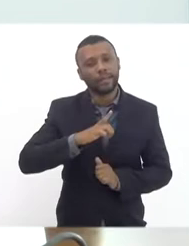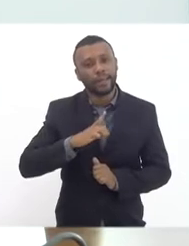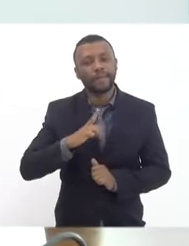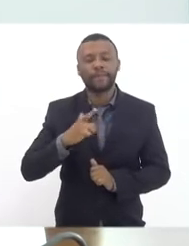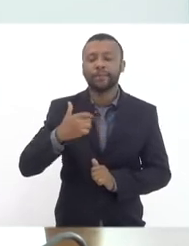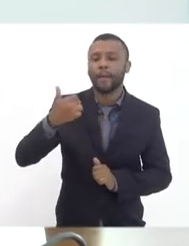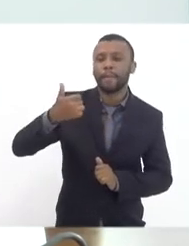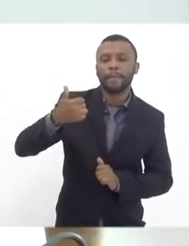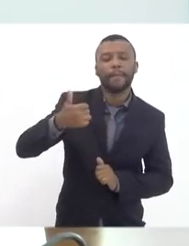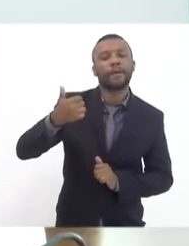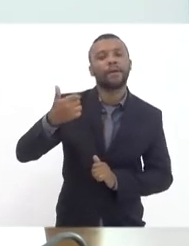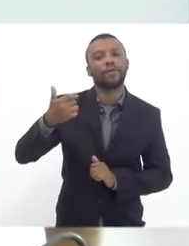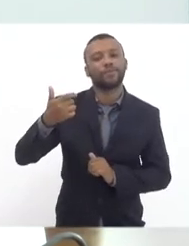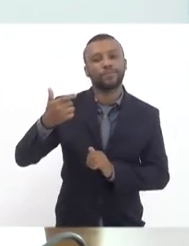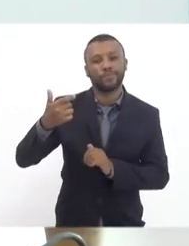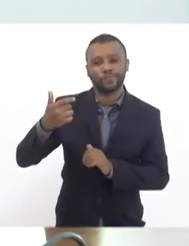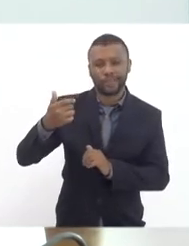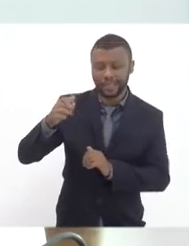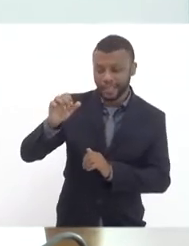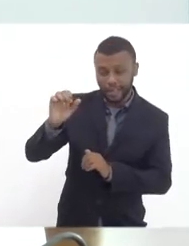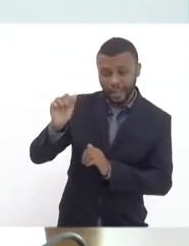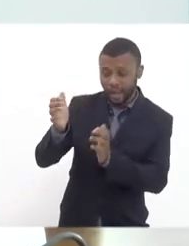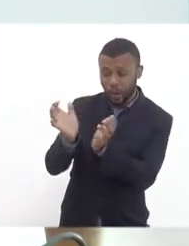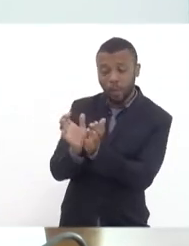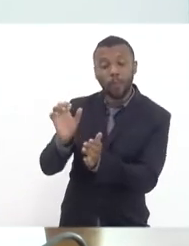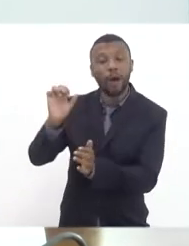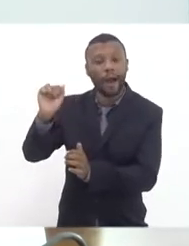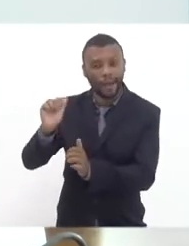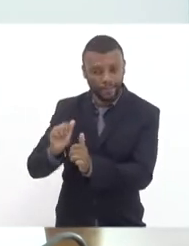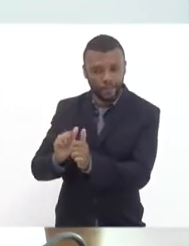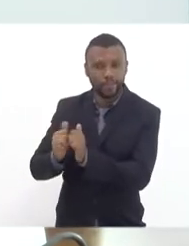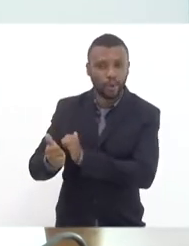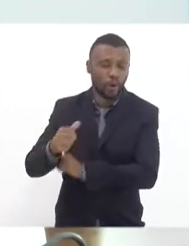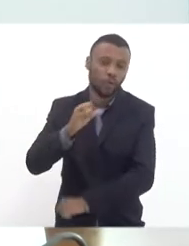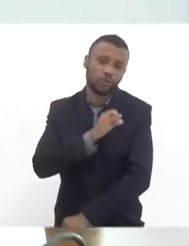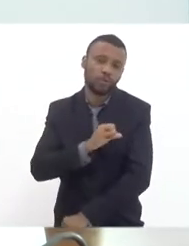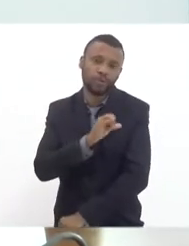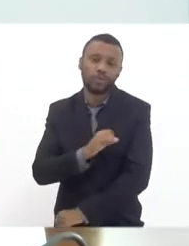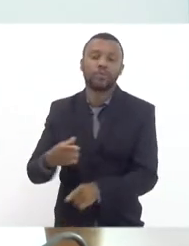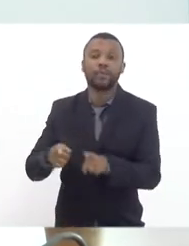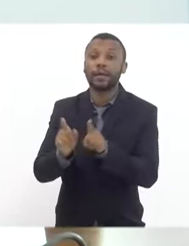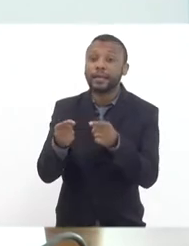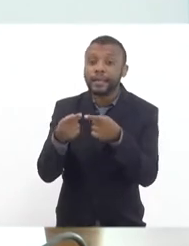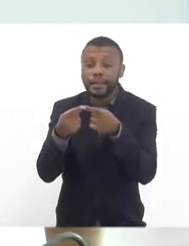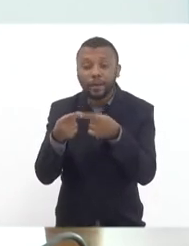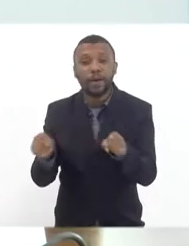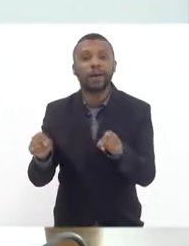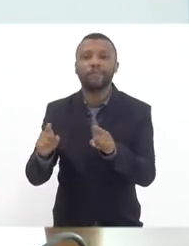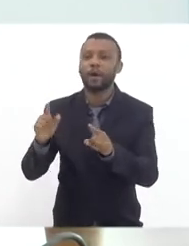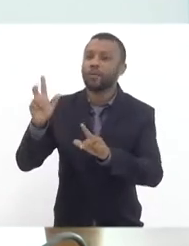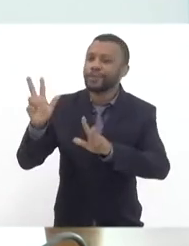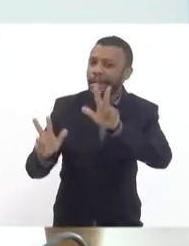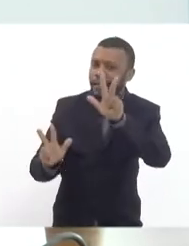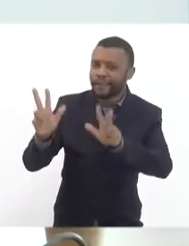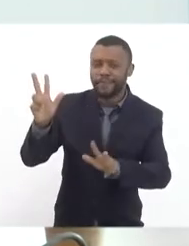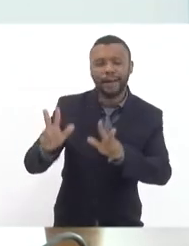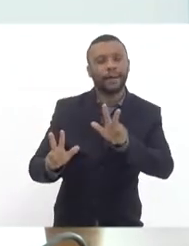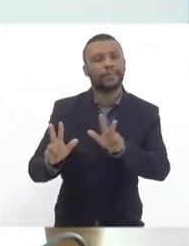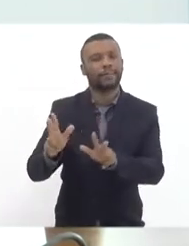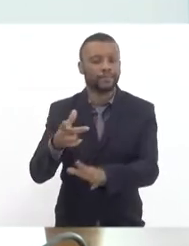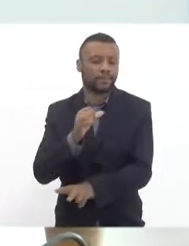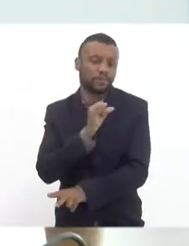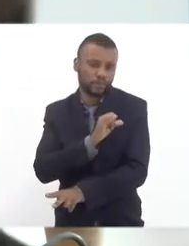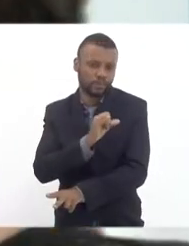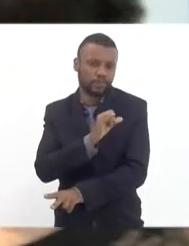que inaugurava os carnavais do estado do Rio de Janeiro. E a gente também tem a Fazenda Culubandê, que é um desses espaços